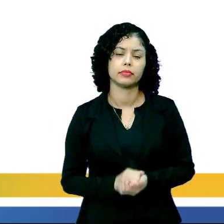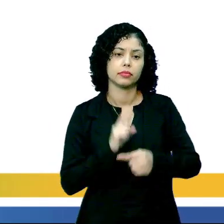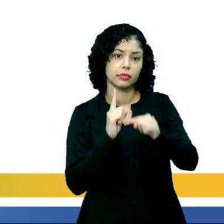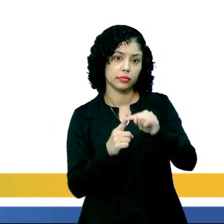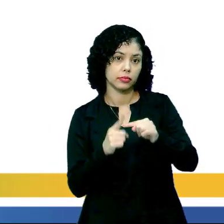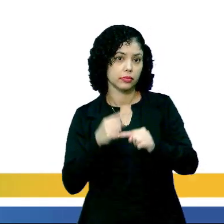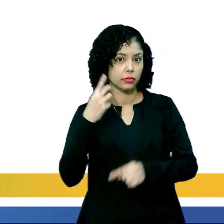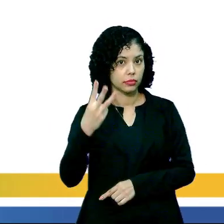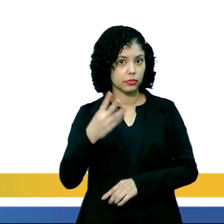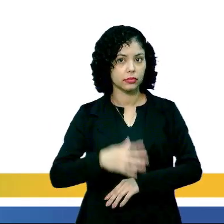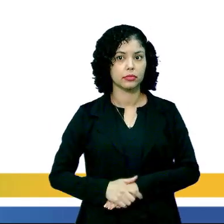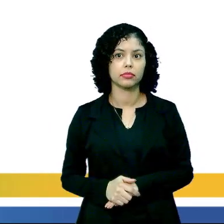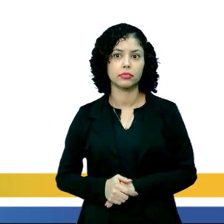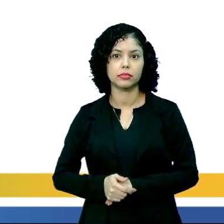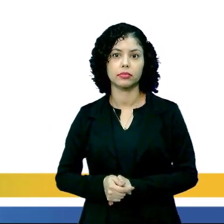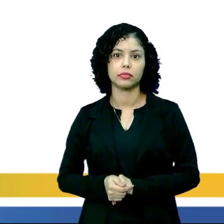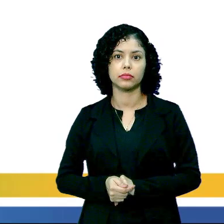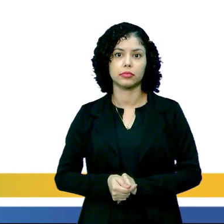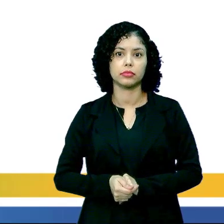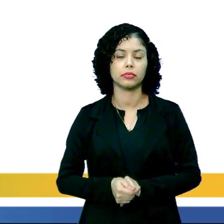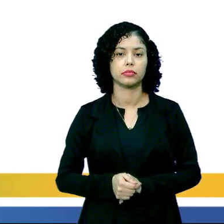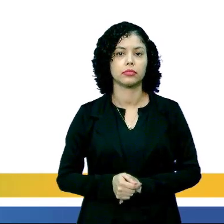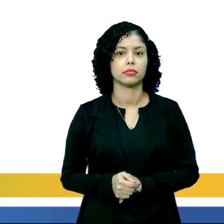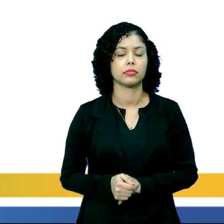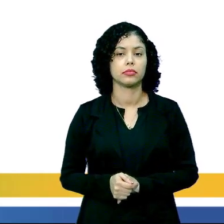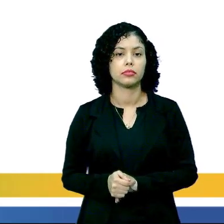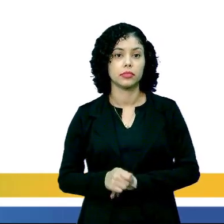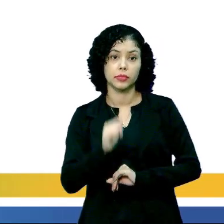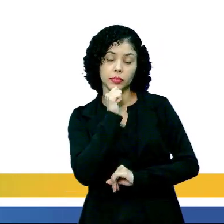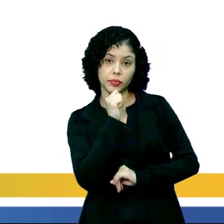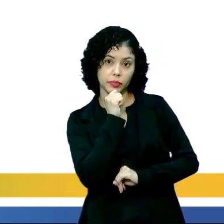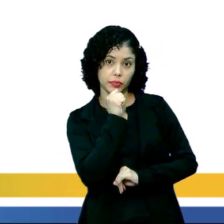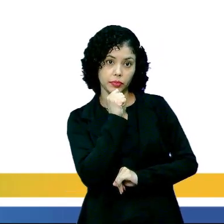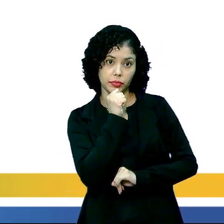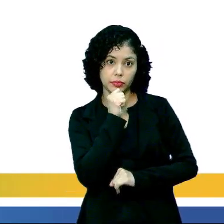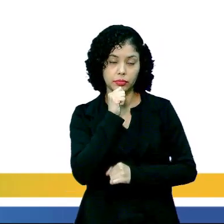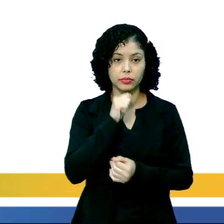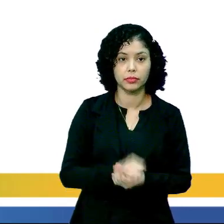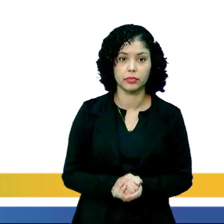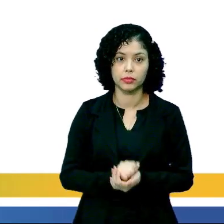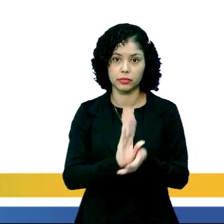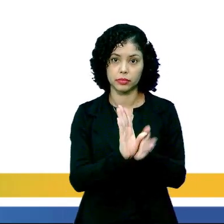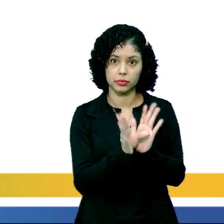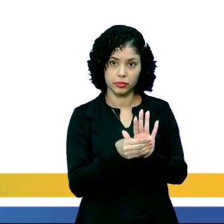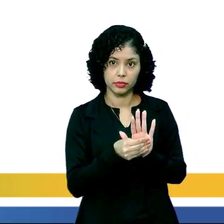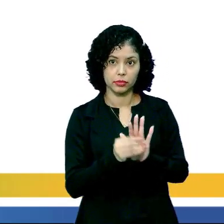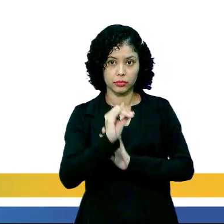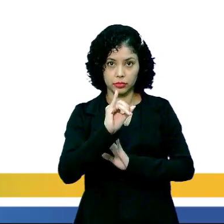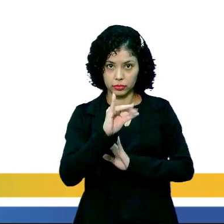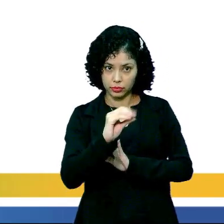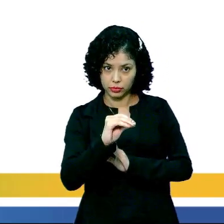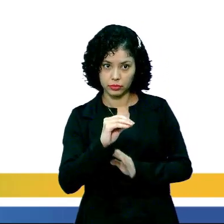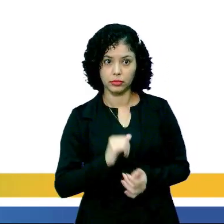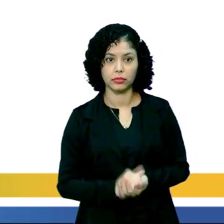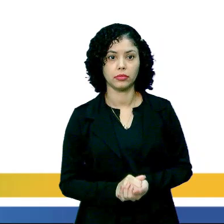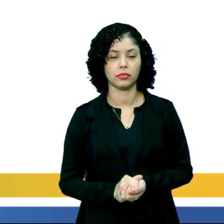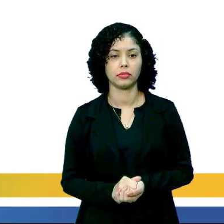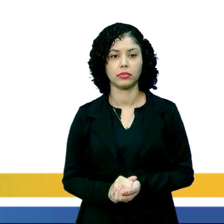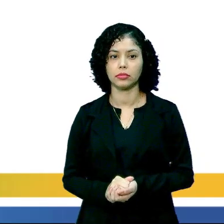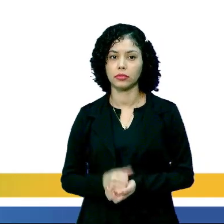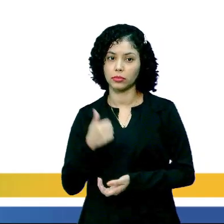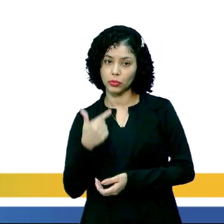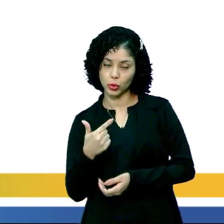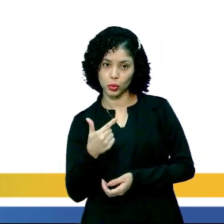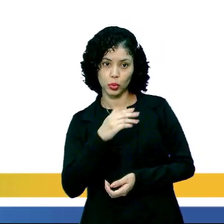tem mais oxigênio em relação ao HN O2 então o hno3 nós vamos atribuir a terminação ico e o